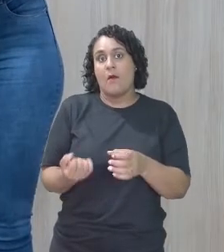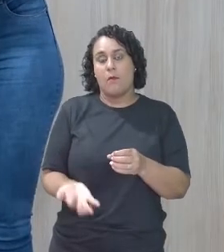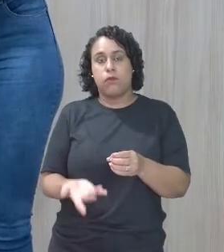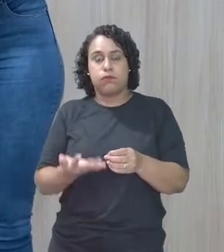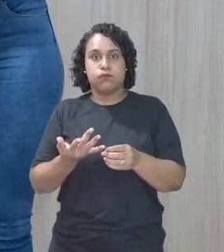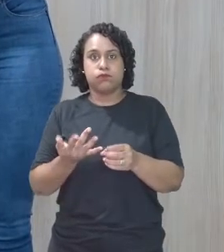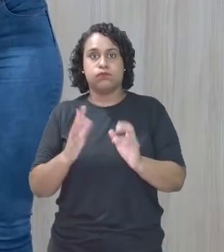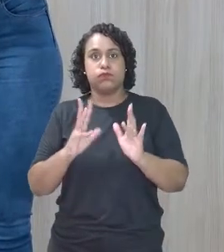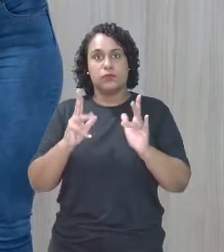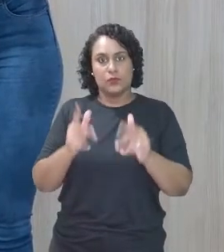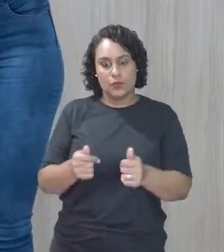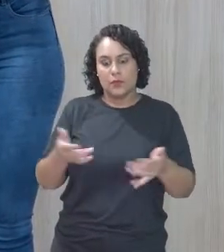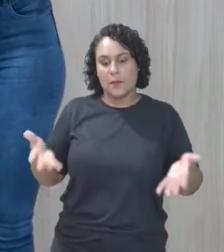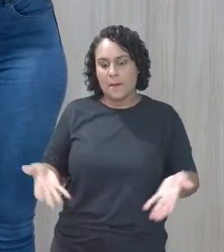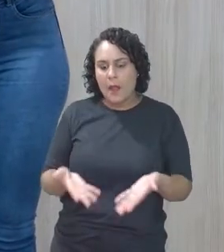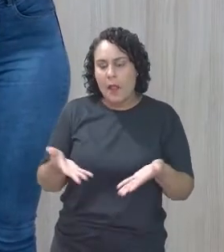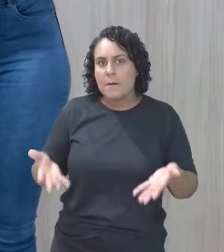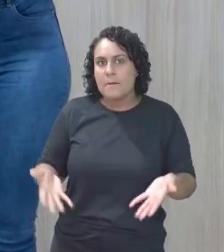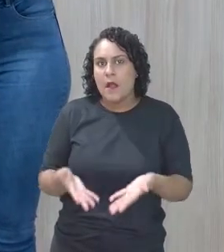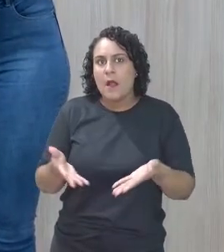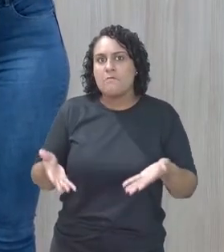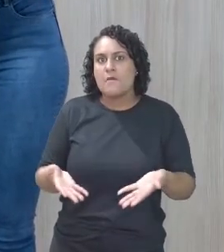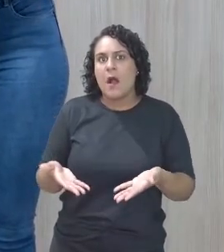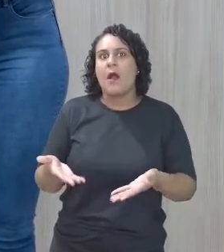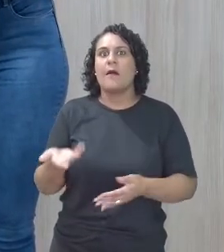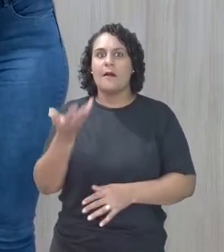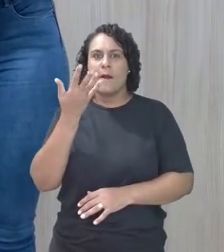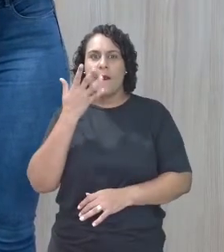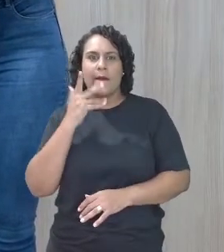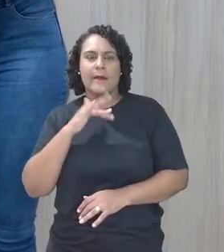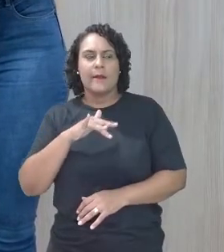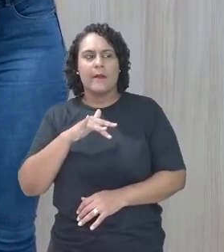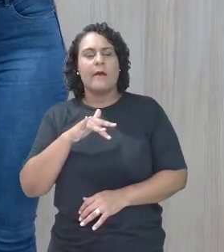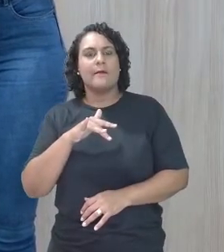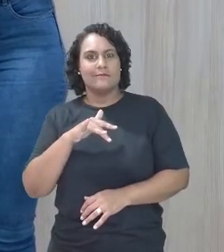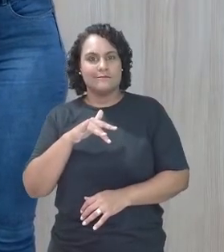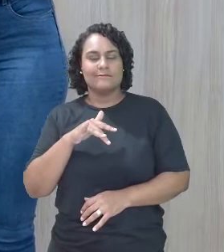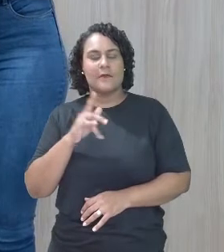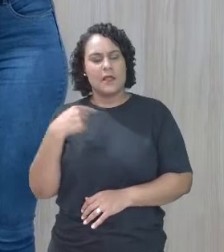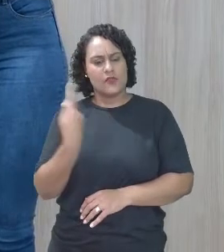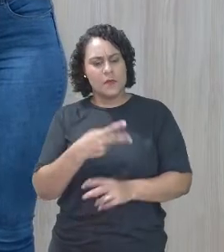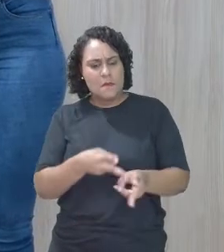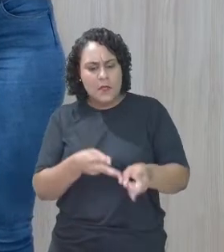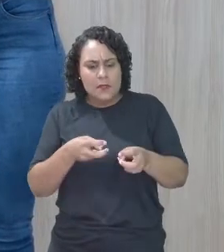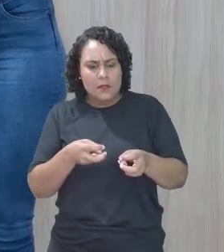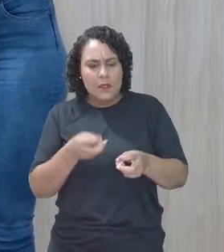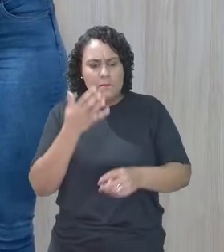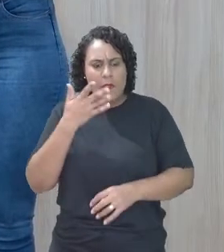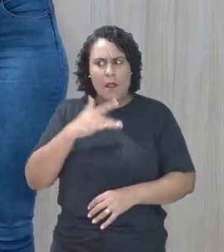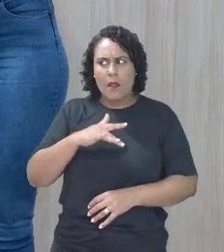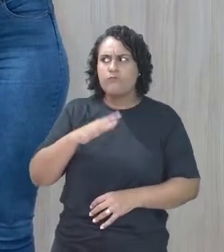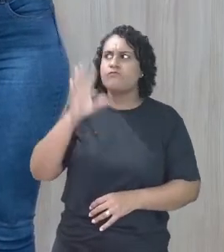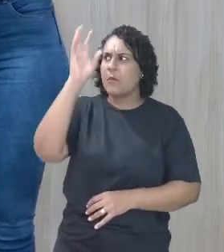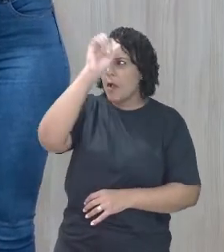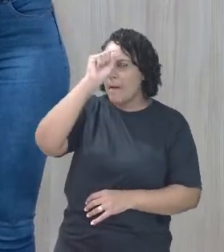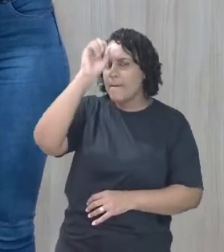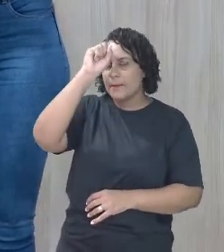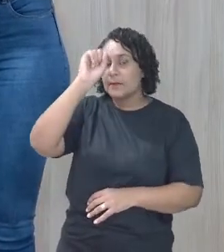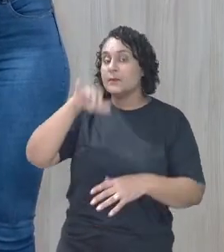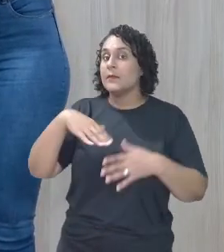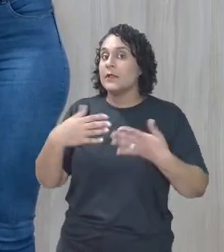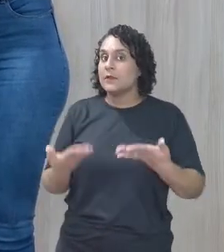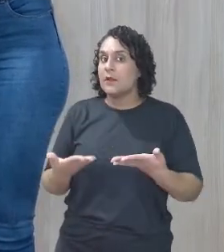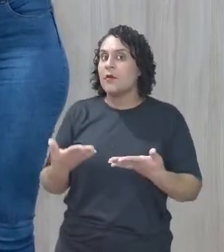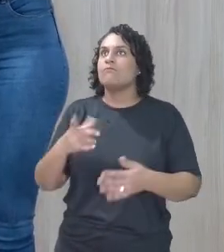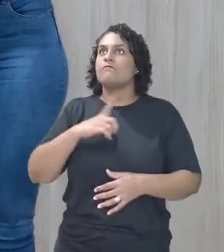gente faz com os estudantes menores para perceber o nível de desenvolvimento. A gente entende que se a gente faz isso dentro